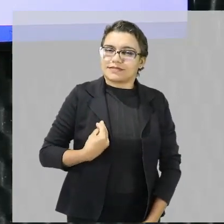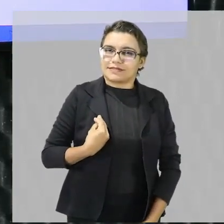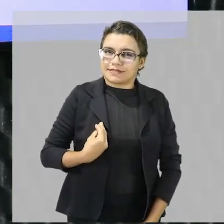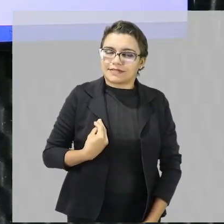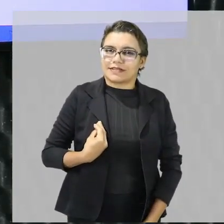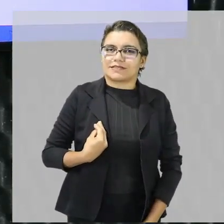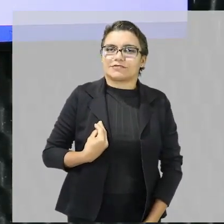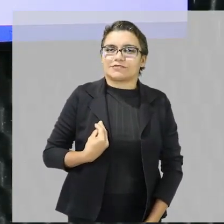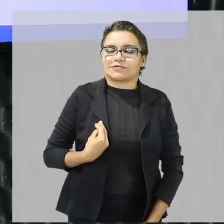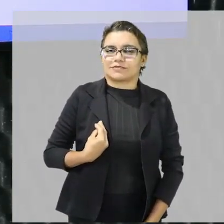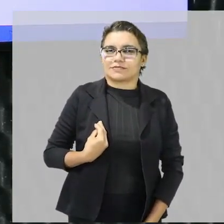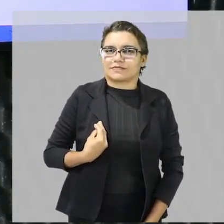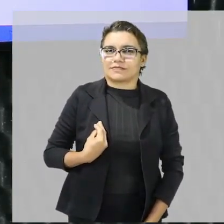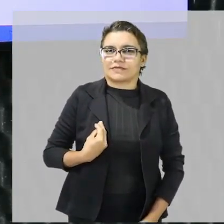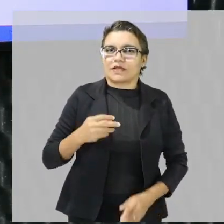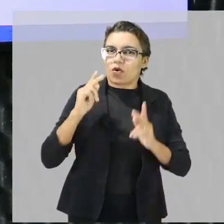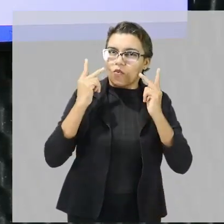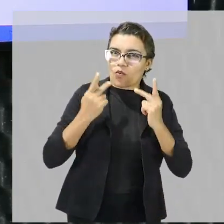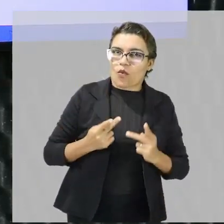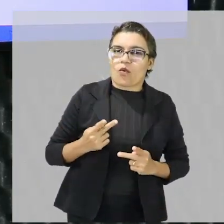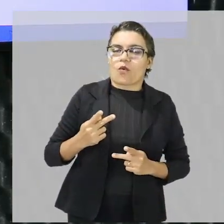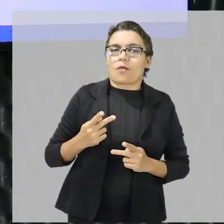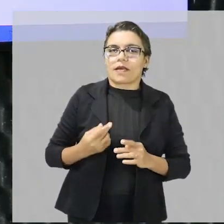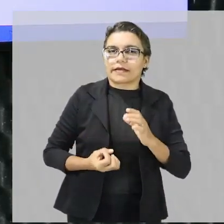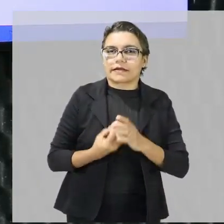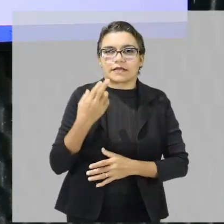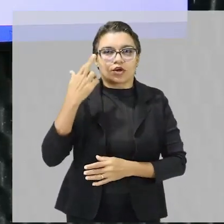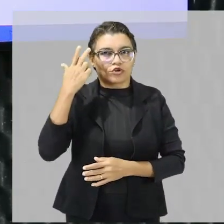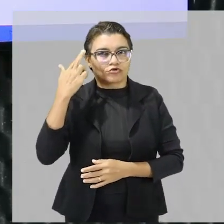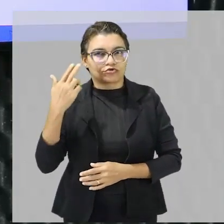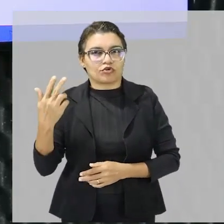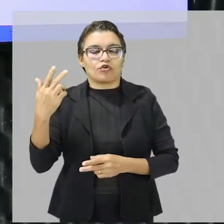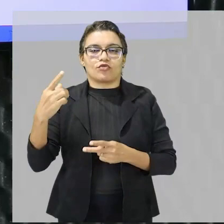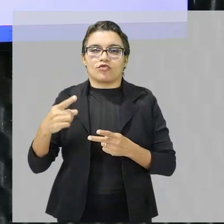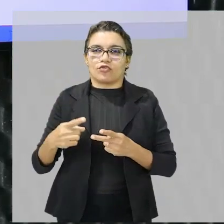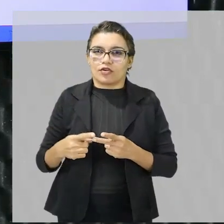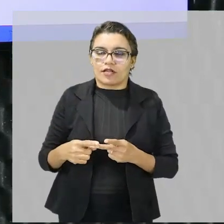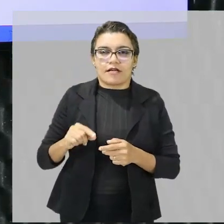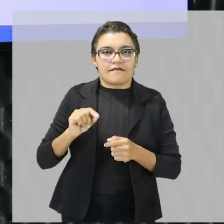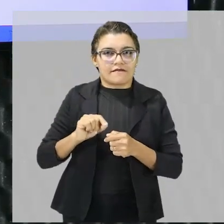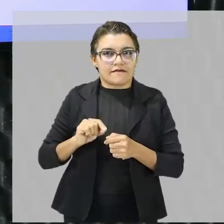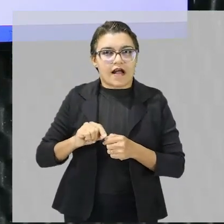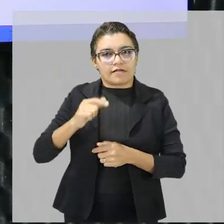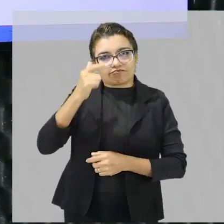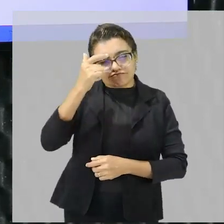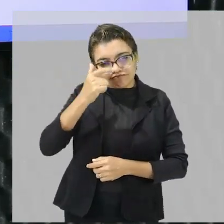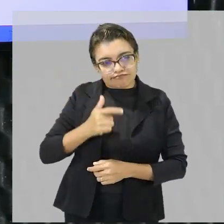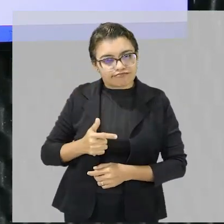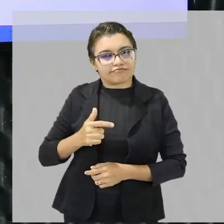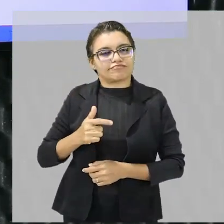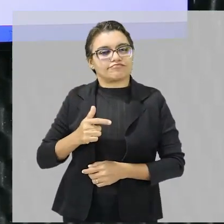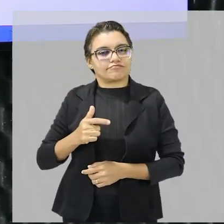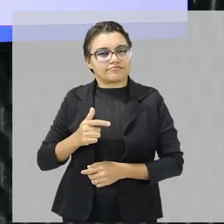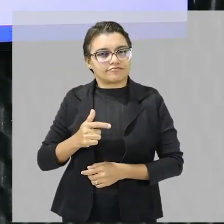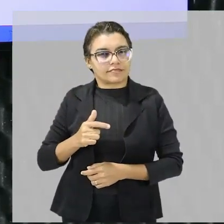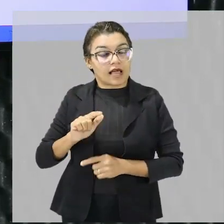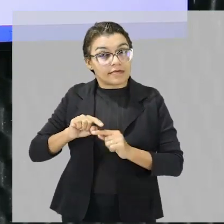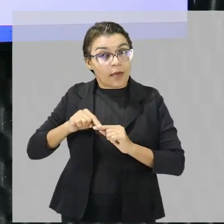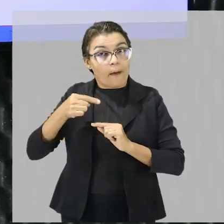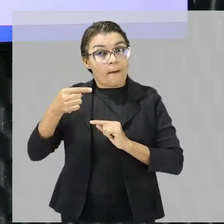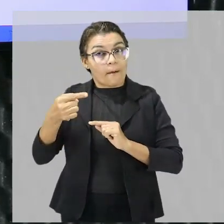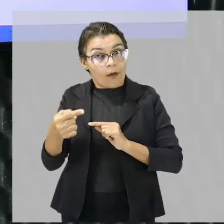dia a dia, ele é a construção histórica, ele é aquilo que ele faz de si. E aí, a